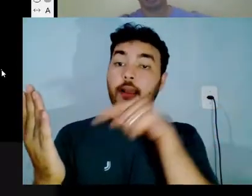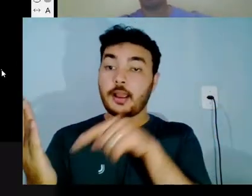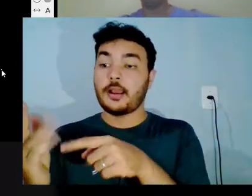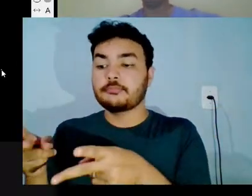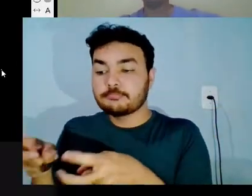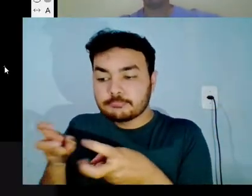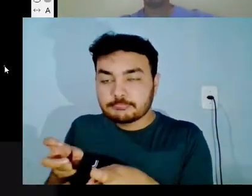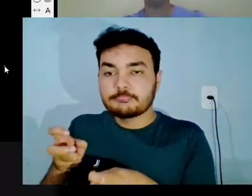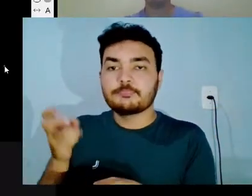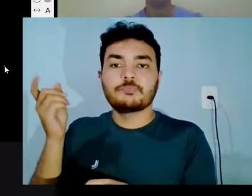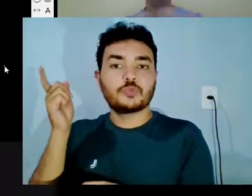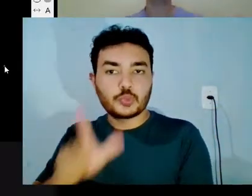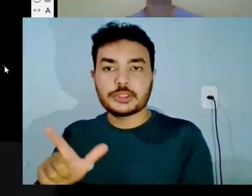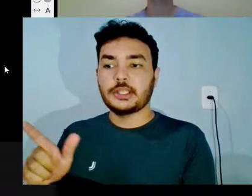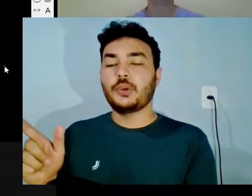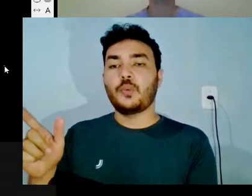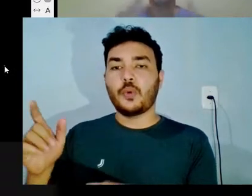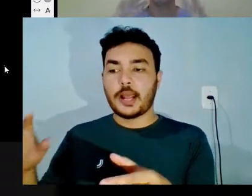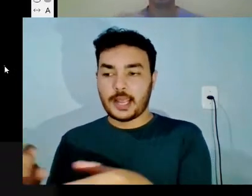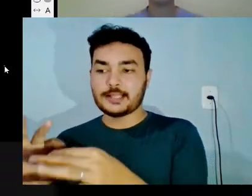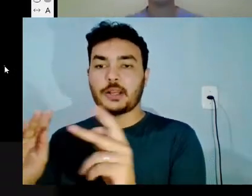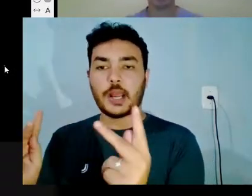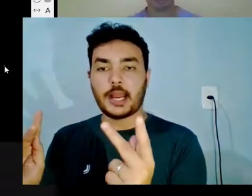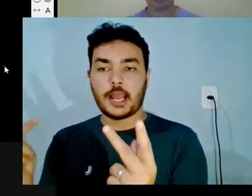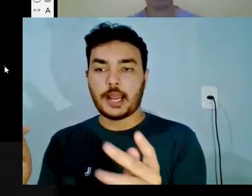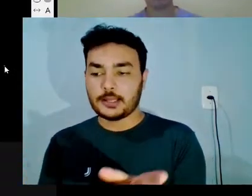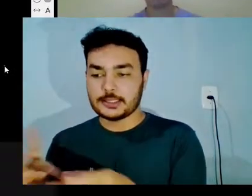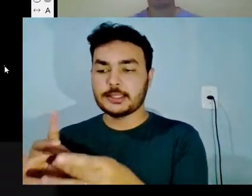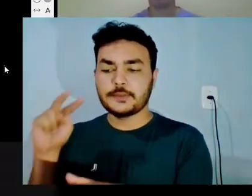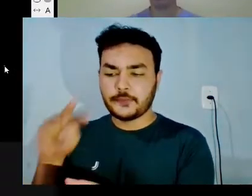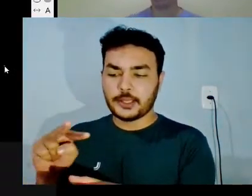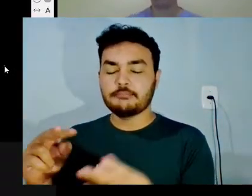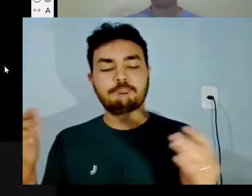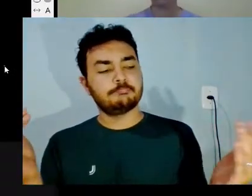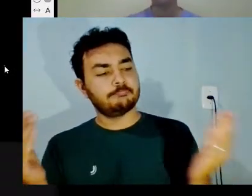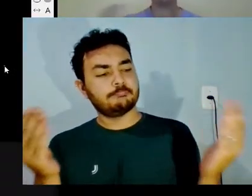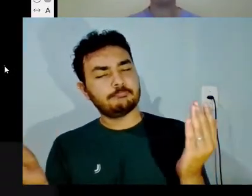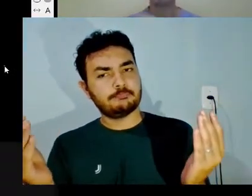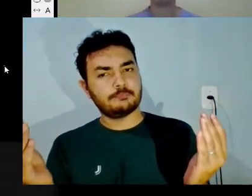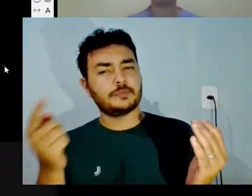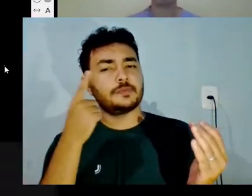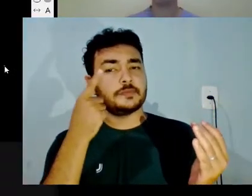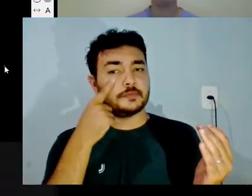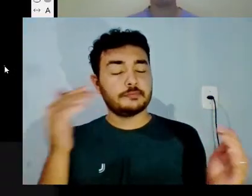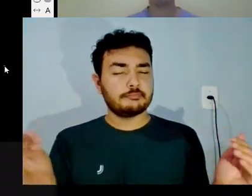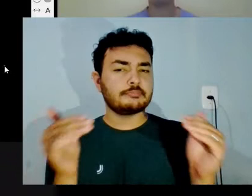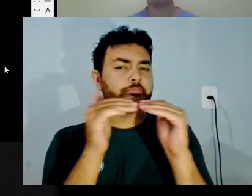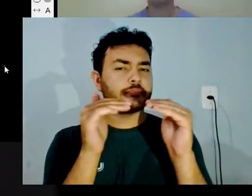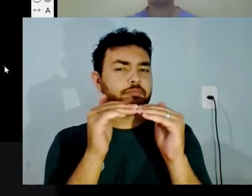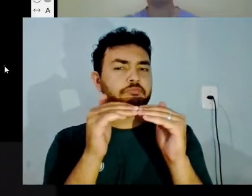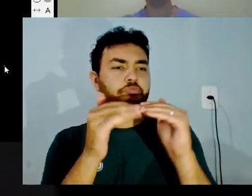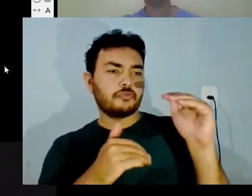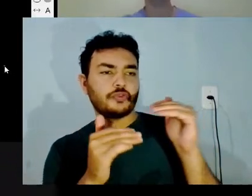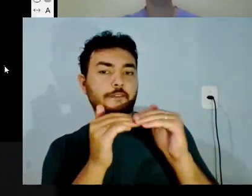né? Que foi obtido experimentalmente, que não tem como, entre aspas, estar errado. Tá? Então, a gente calcula, compara com o real e vê se está diferente